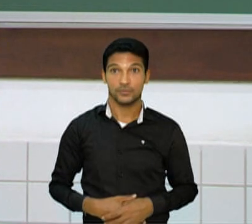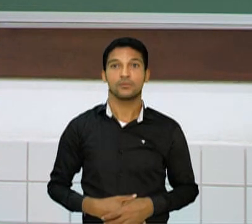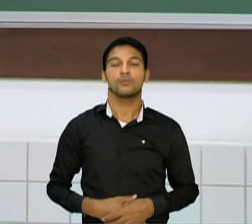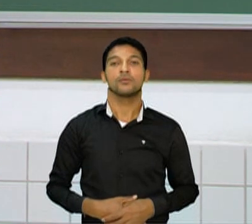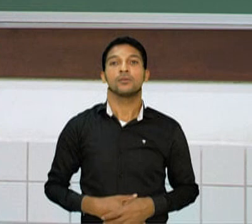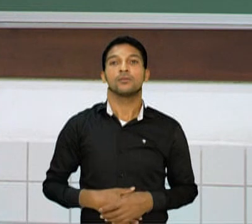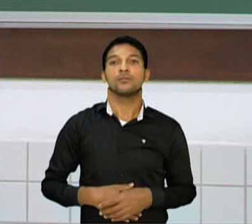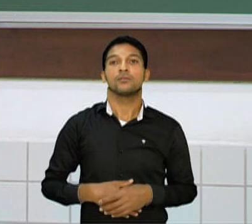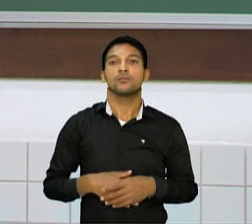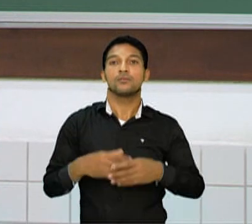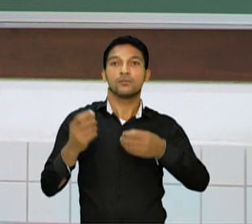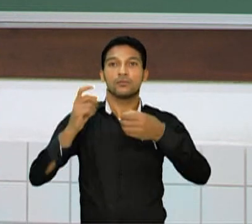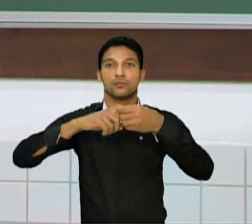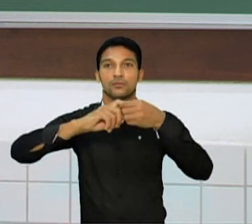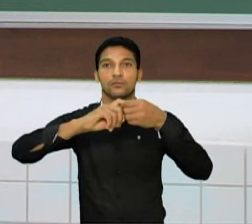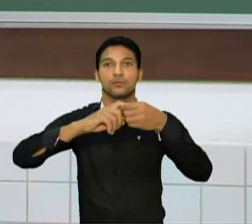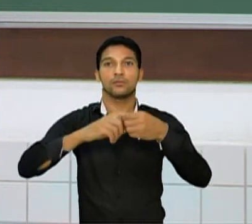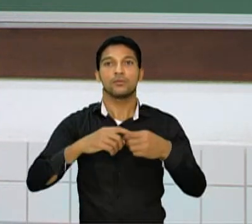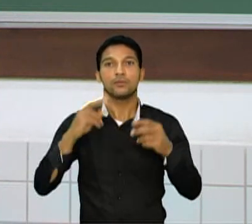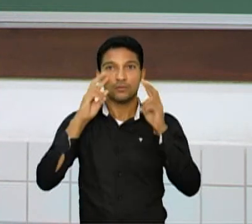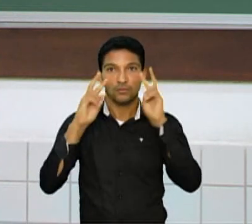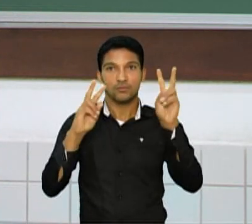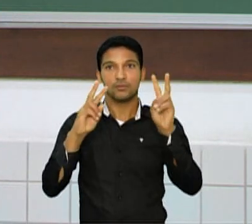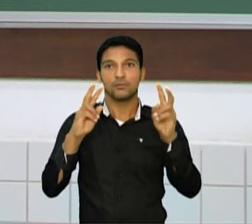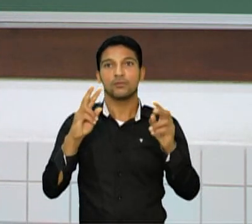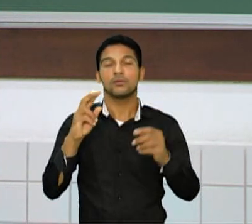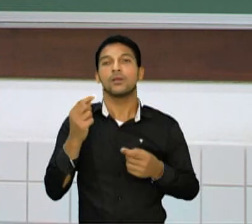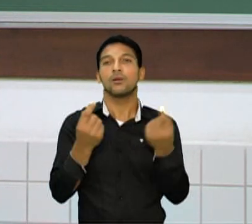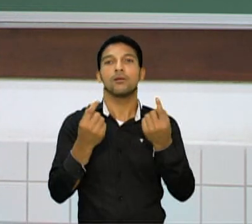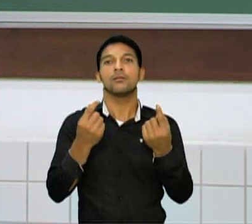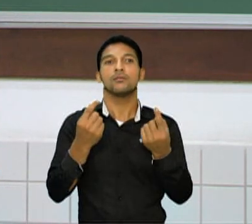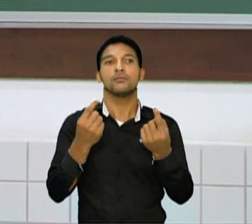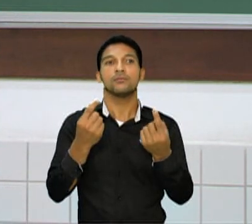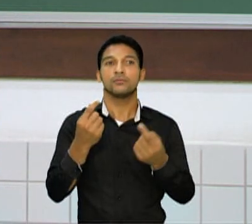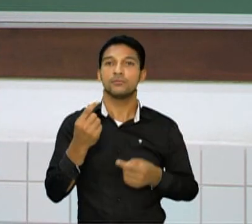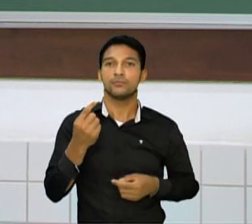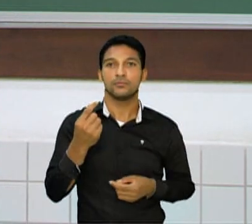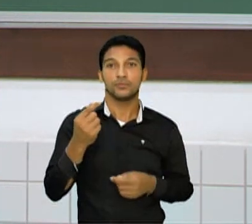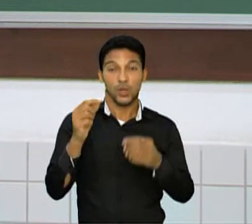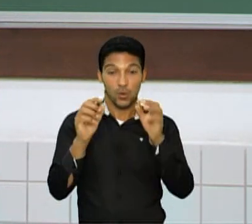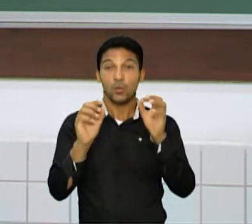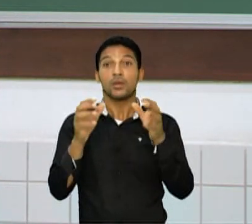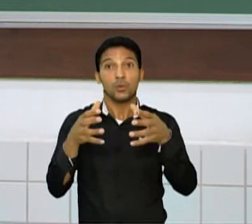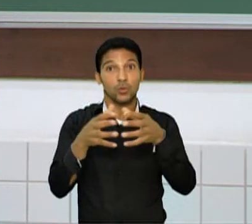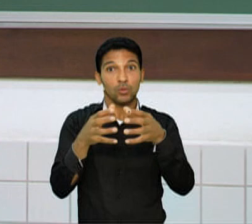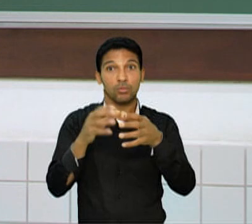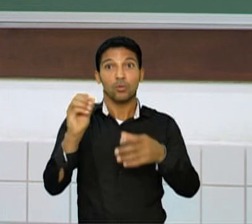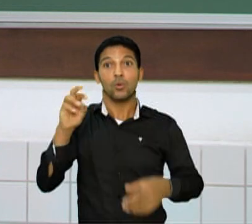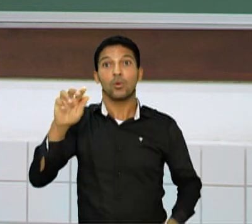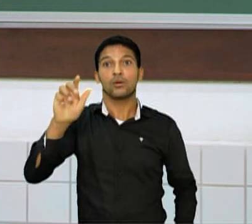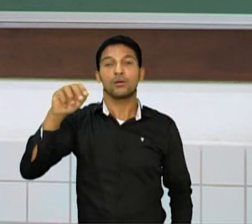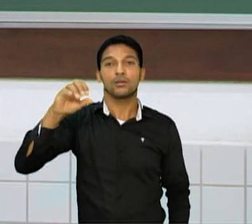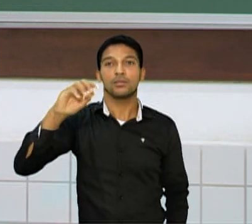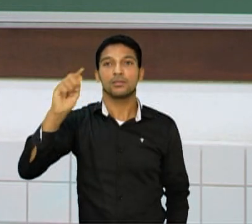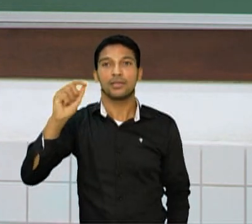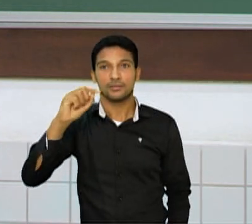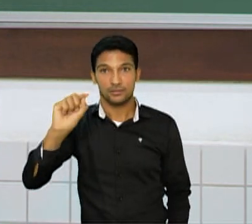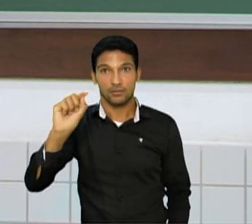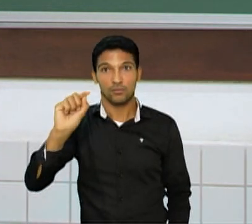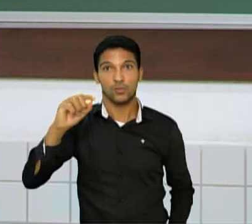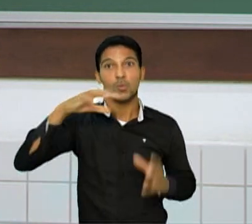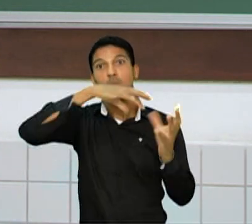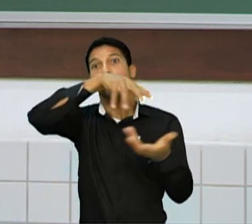Então vamos lá para vermos então qual é e quais são as organizações que se encaixam no conceito.